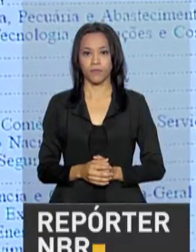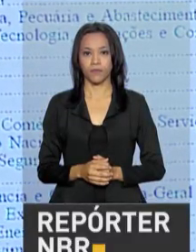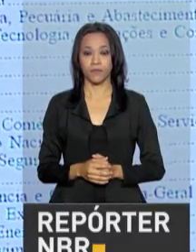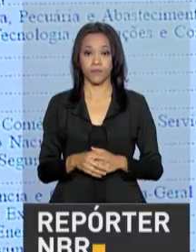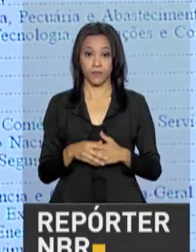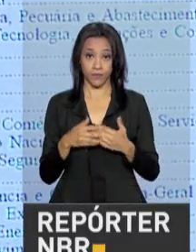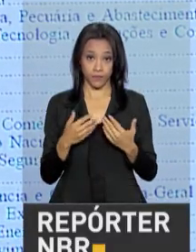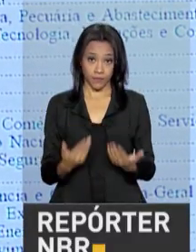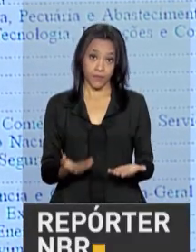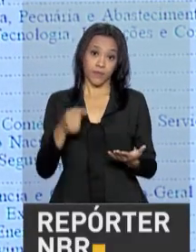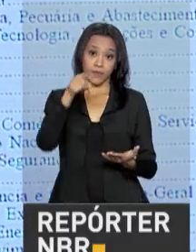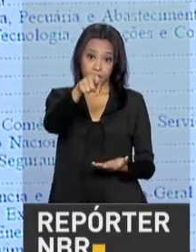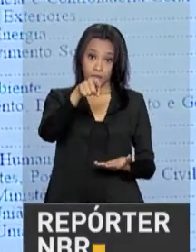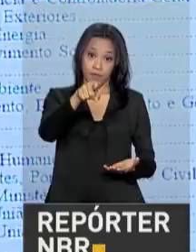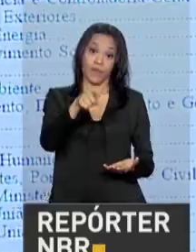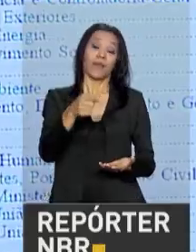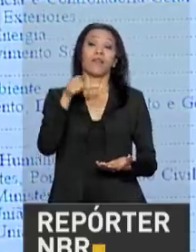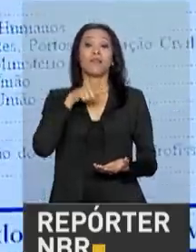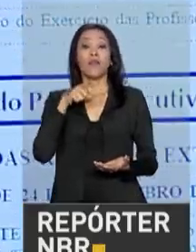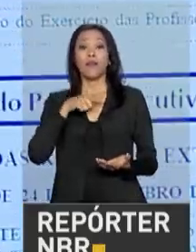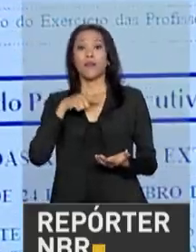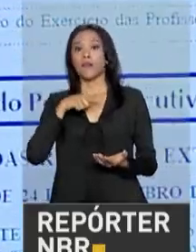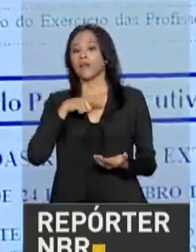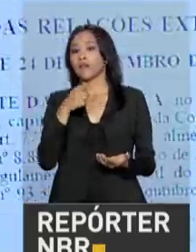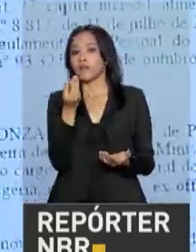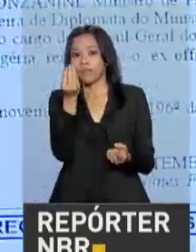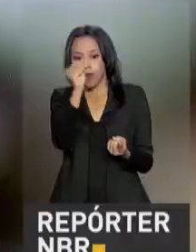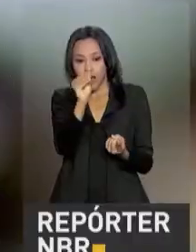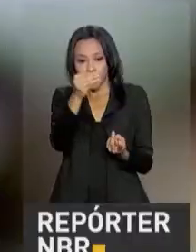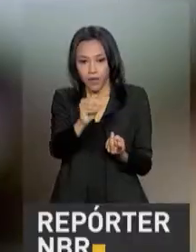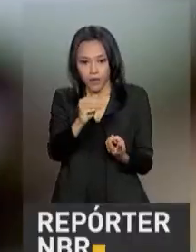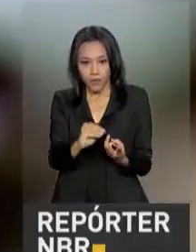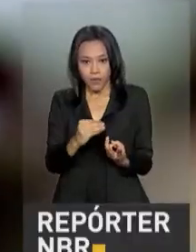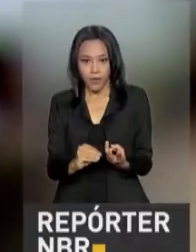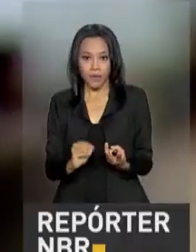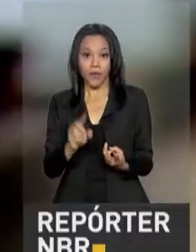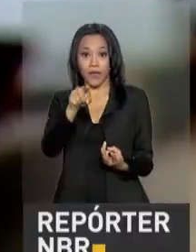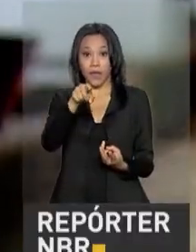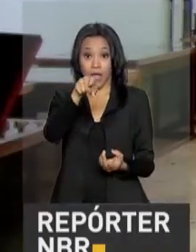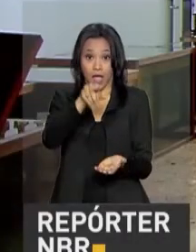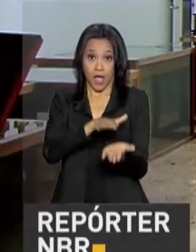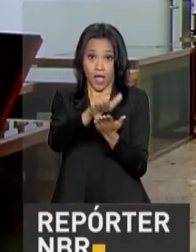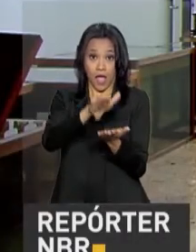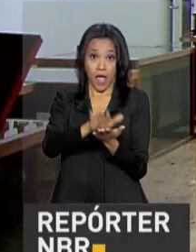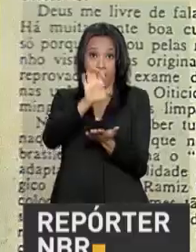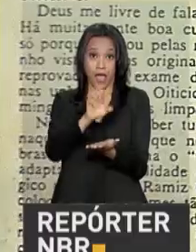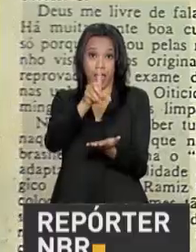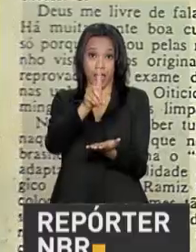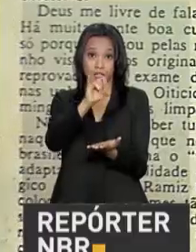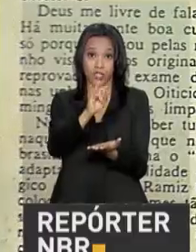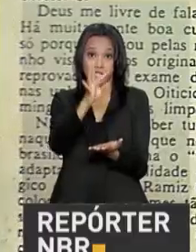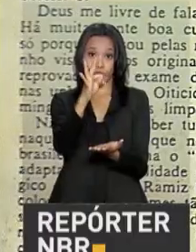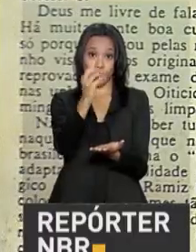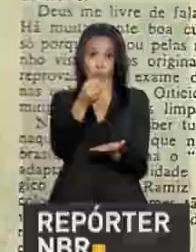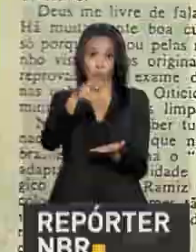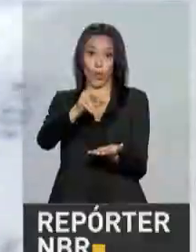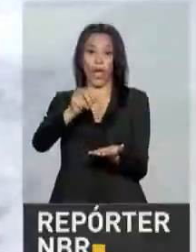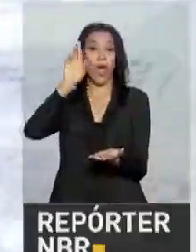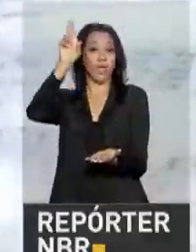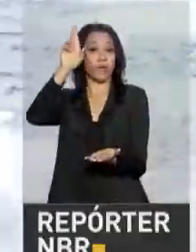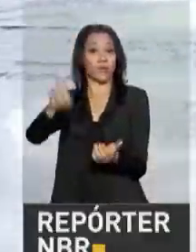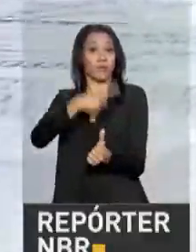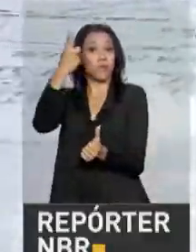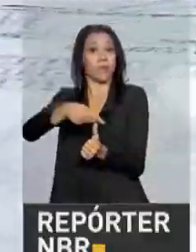E a imprensa nacional está além do Diário Oficial. A editora foi responsável pelos primeiros livros